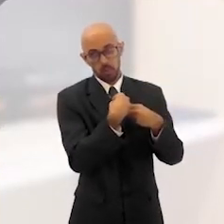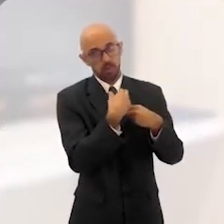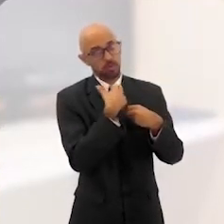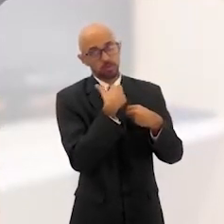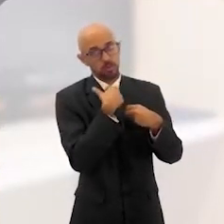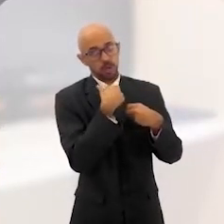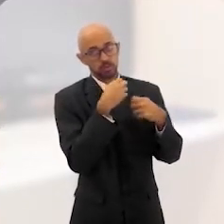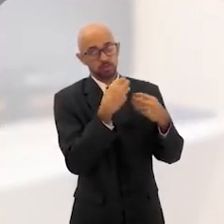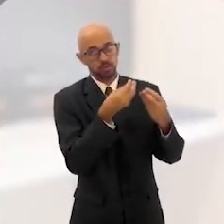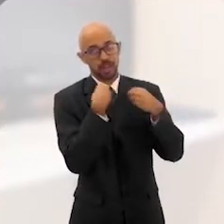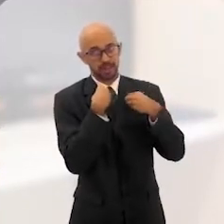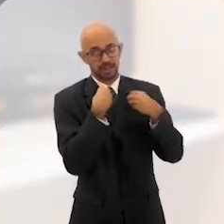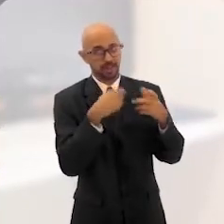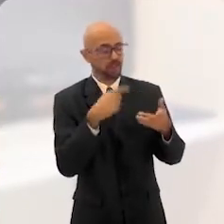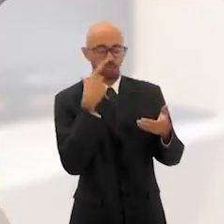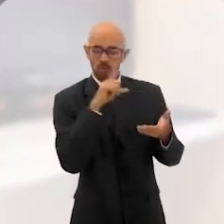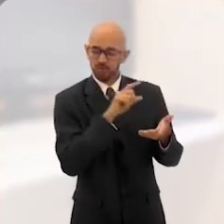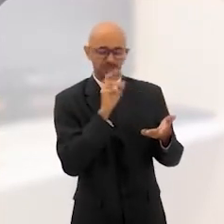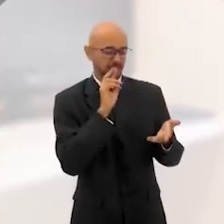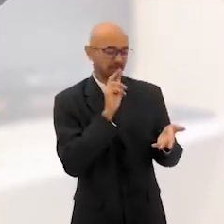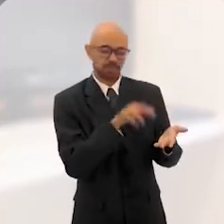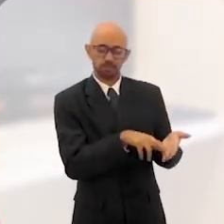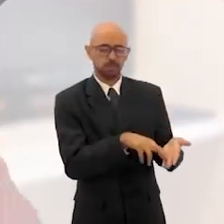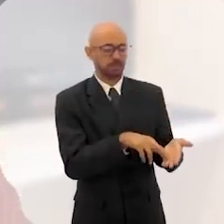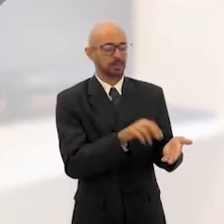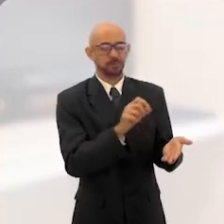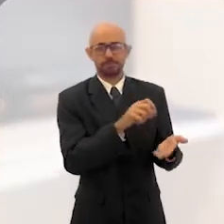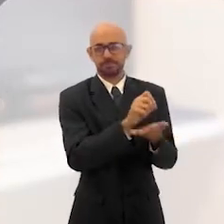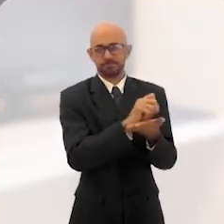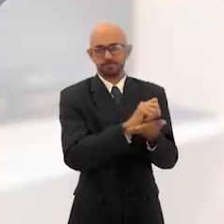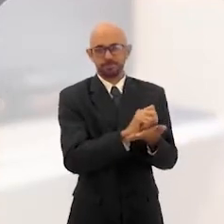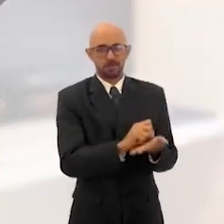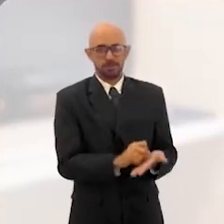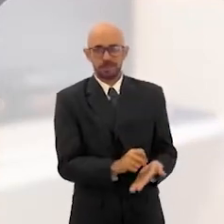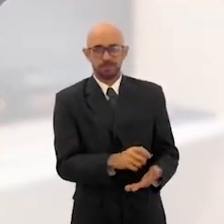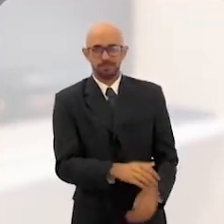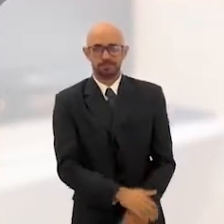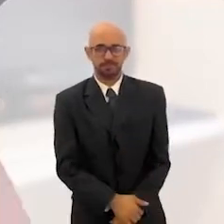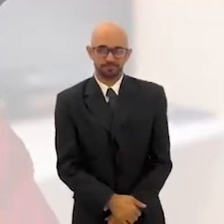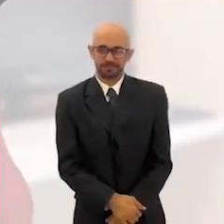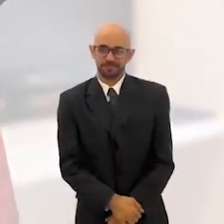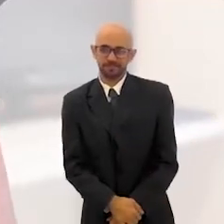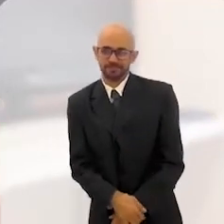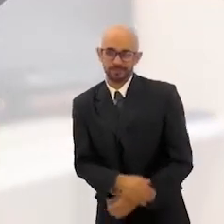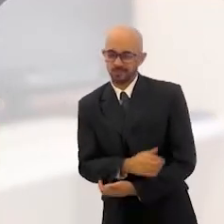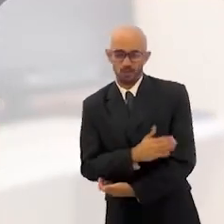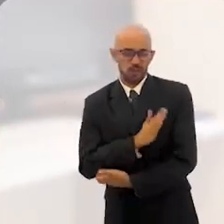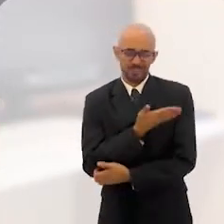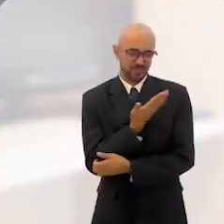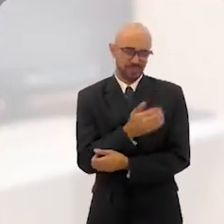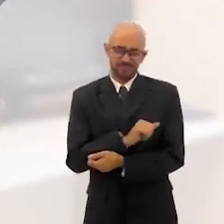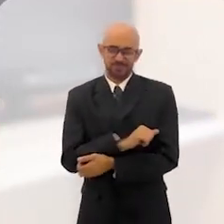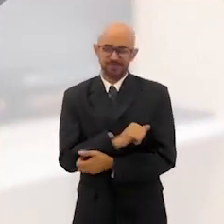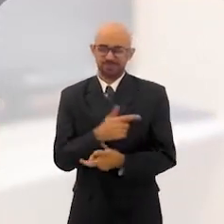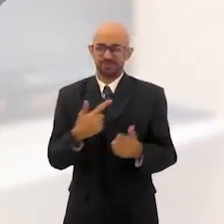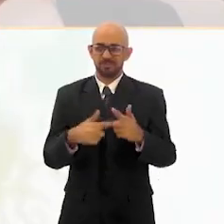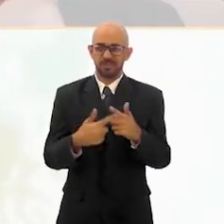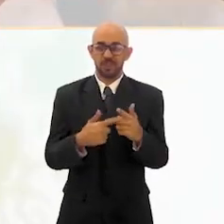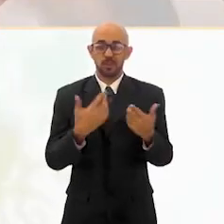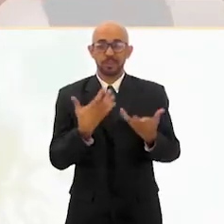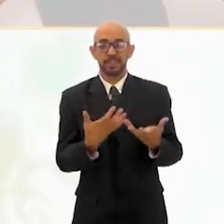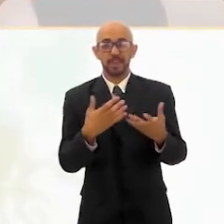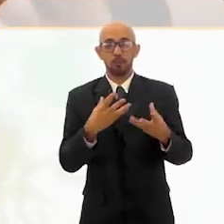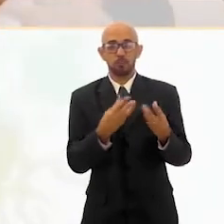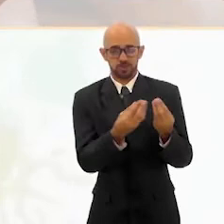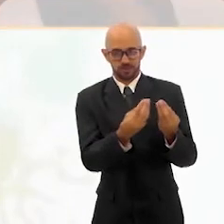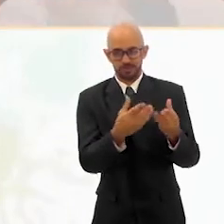poderia fazer isso, mas estou te dando. E aí eu não conseguia passar as respostas para o cartão. Foi um horror, porque eu queria muito